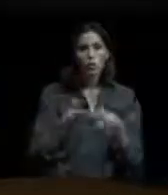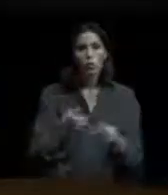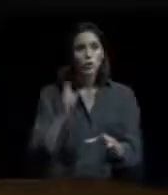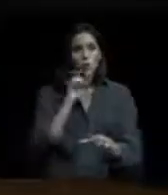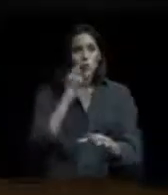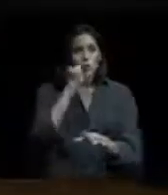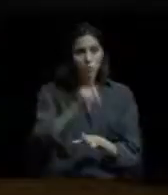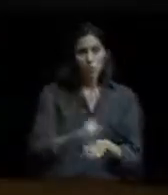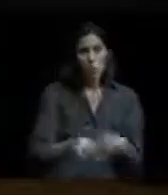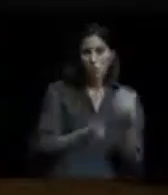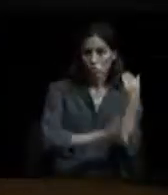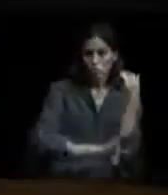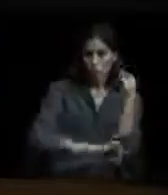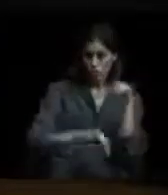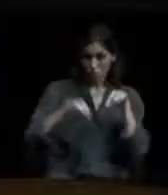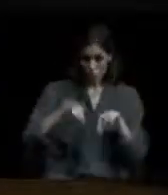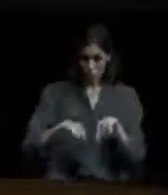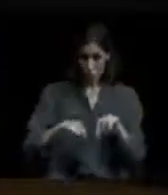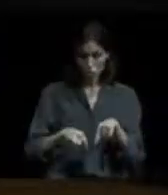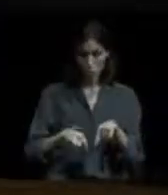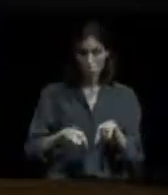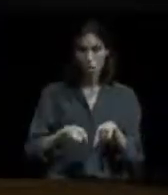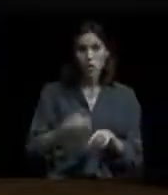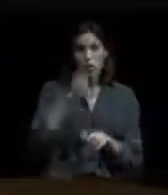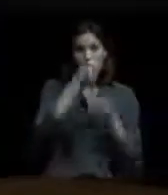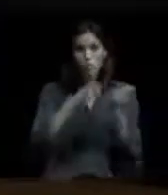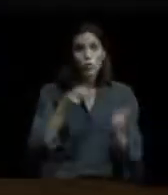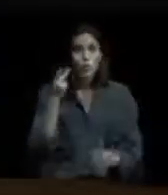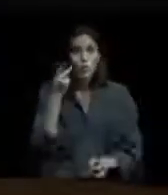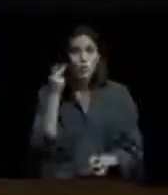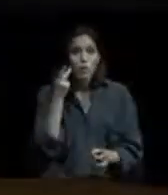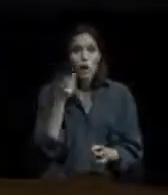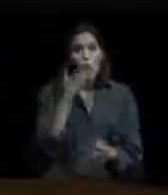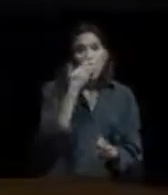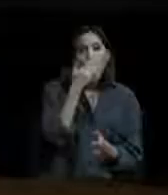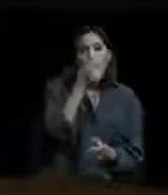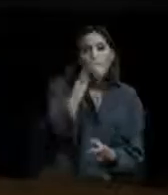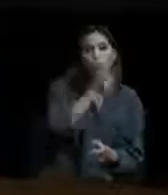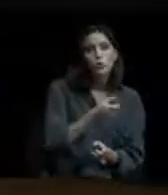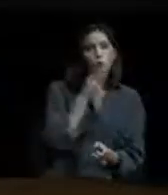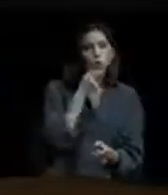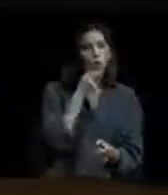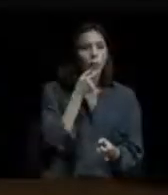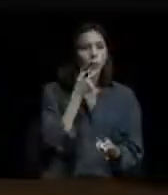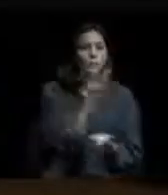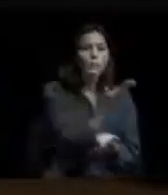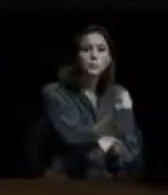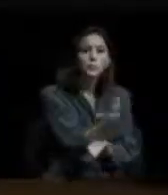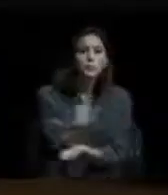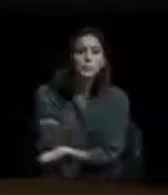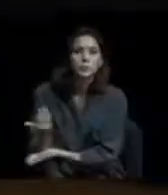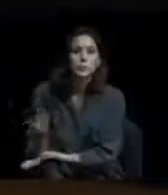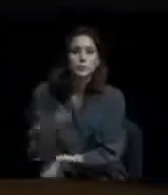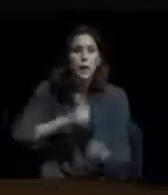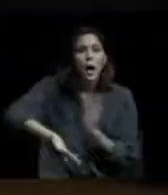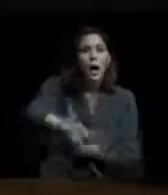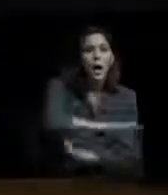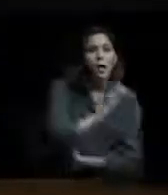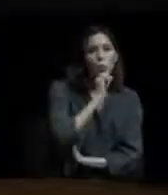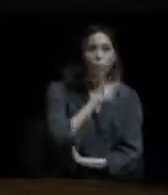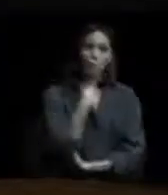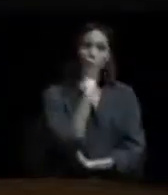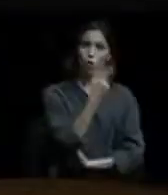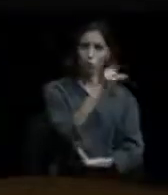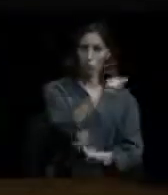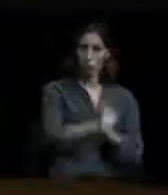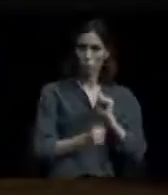e as juntas de freguesia. Hoje, perante os moradores e a comunicação social, desapareceu a figura de interlocutor no terreno que deveria assumir uma voz